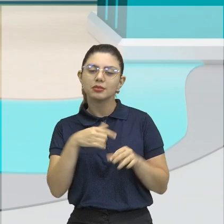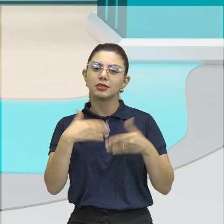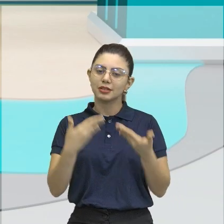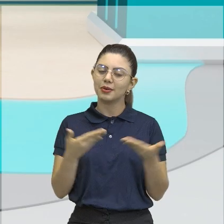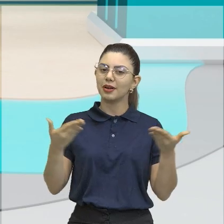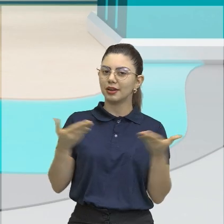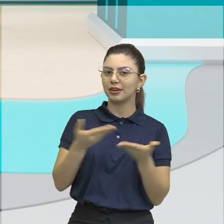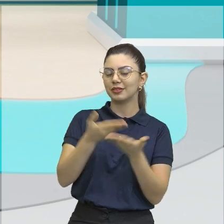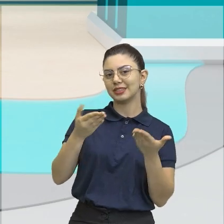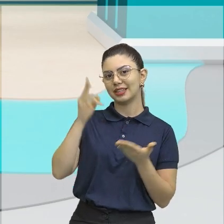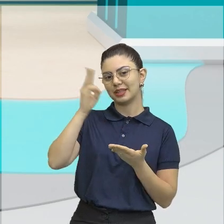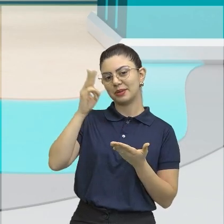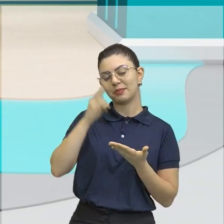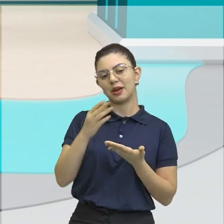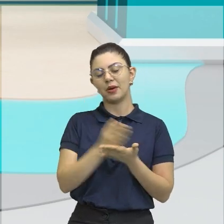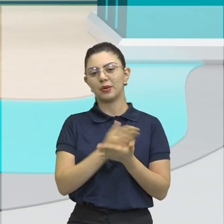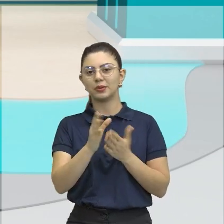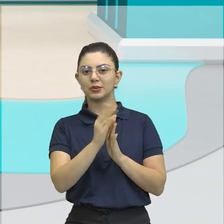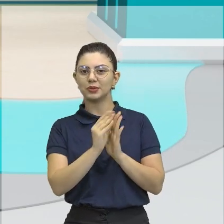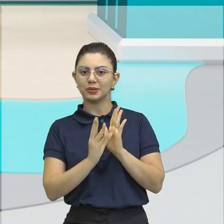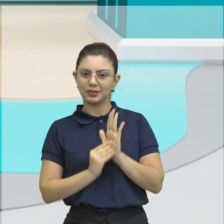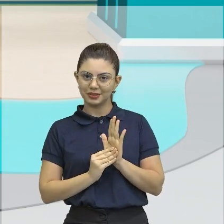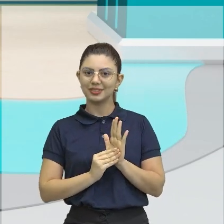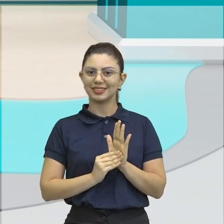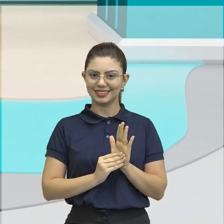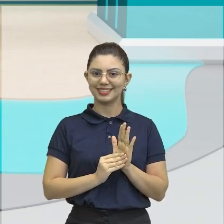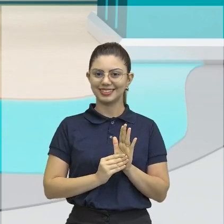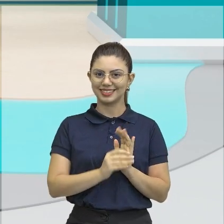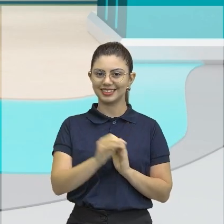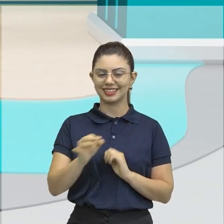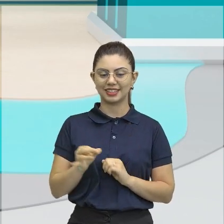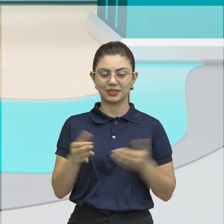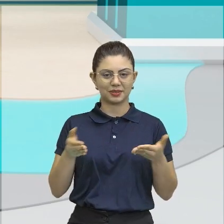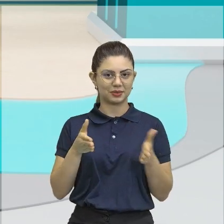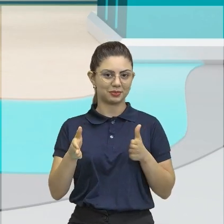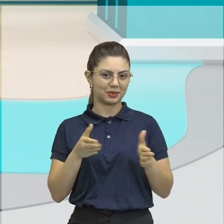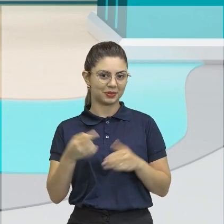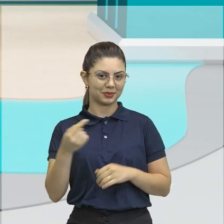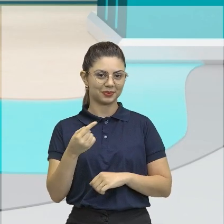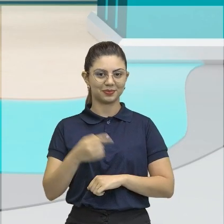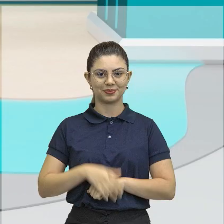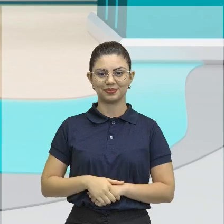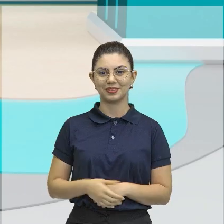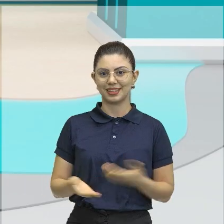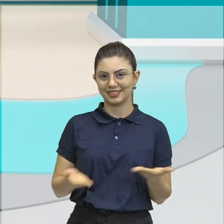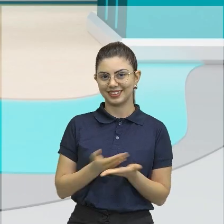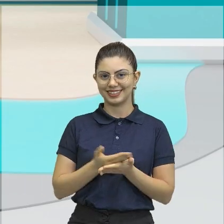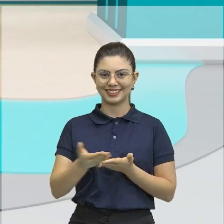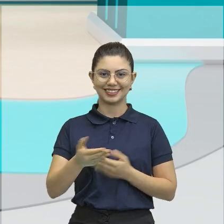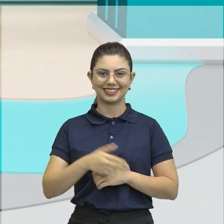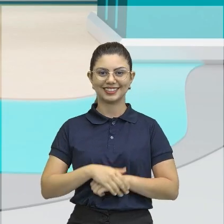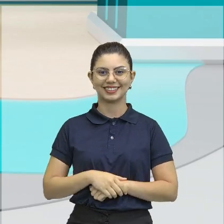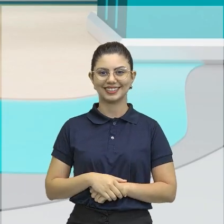momento de recapitular, revisitar os conteúdos da unidade número 1. Então, vamos lá?